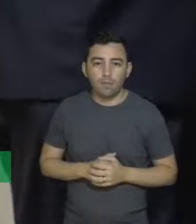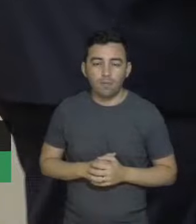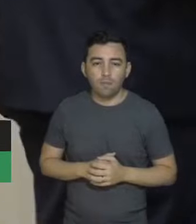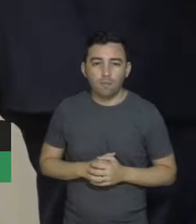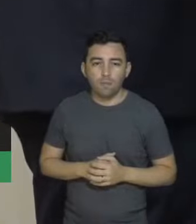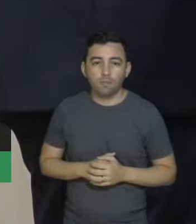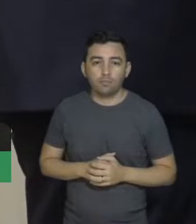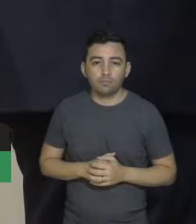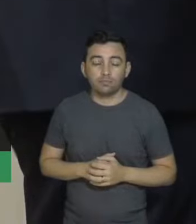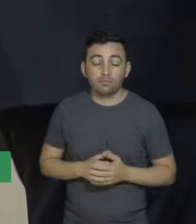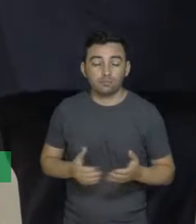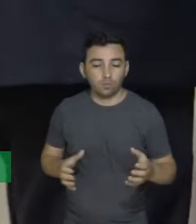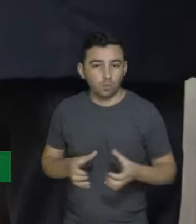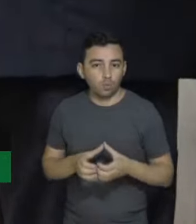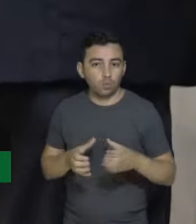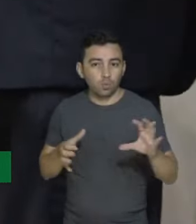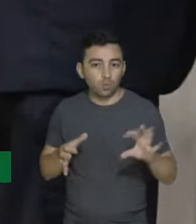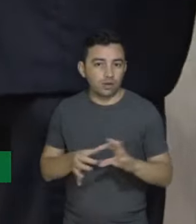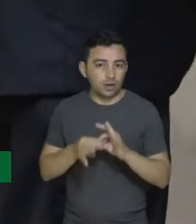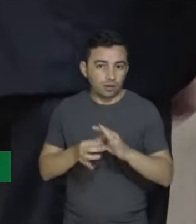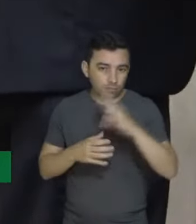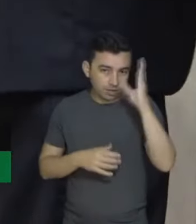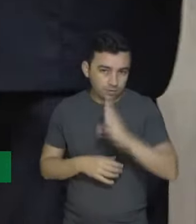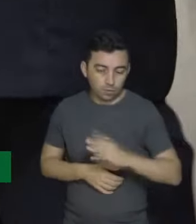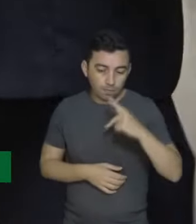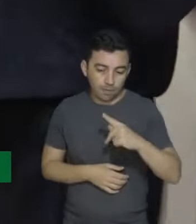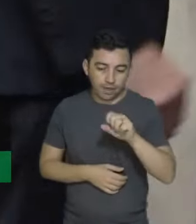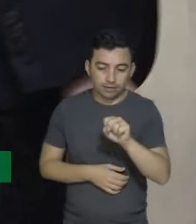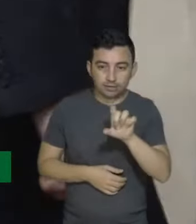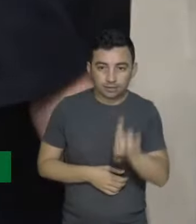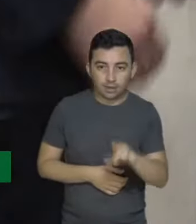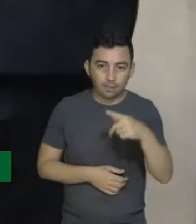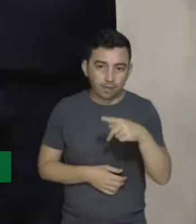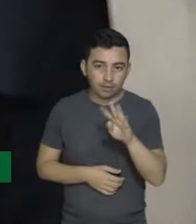União, Brasil, PSD e PTB.